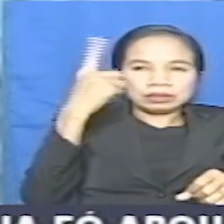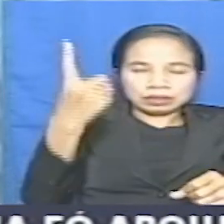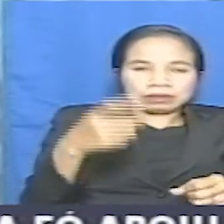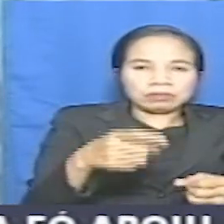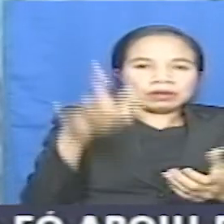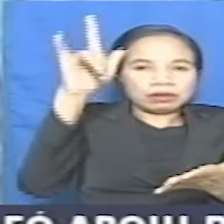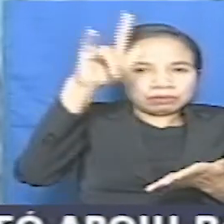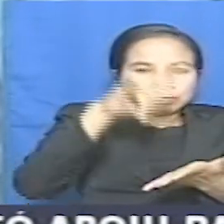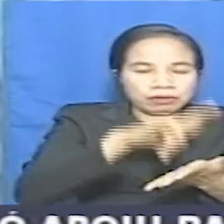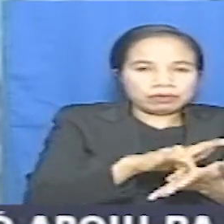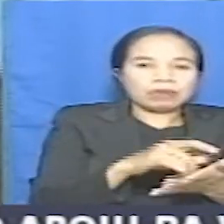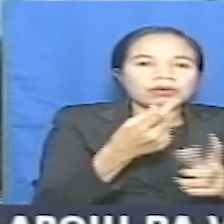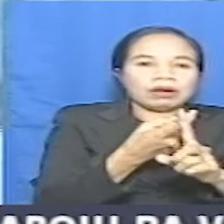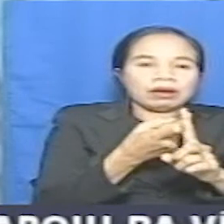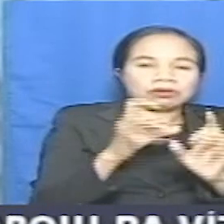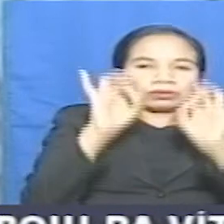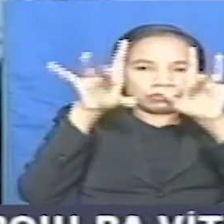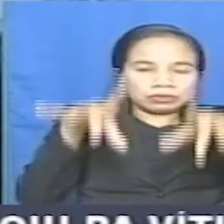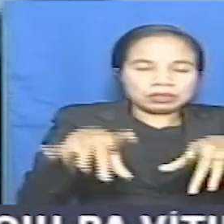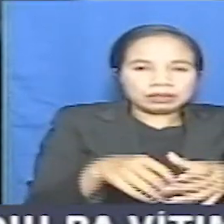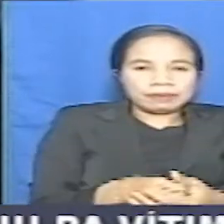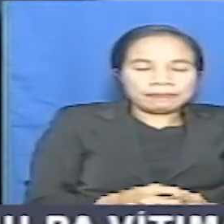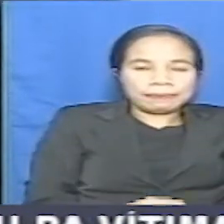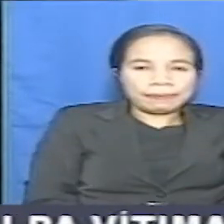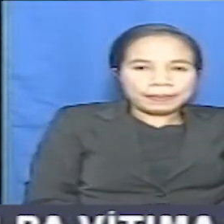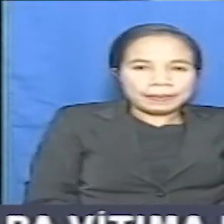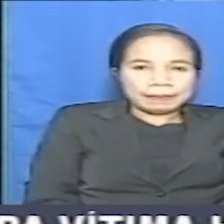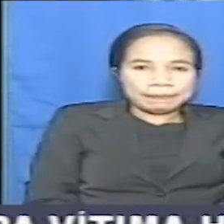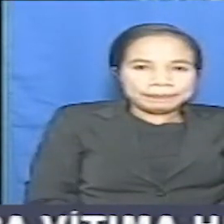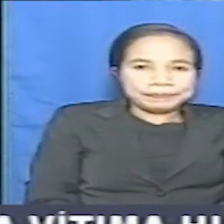avião Air North. Nuno Moraes, Jerônimo Mauno, ba RTL.